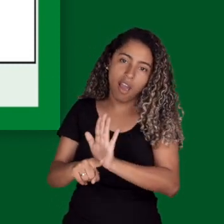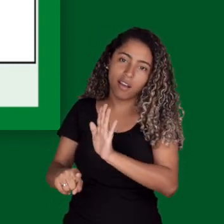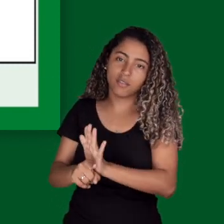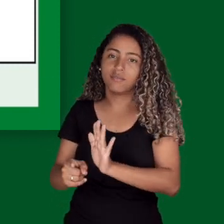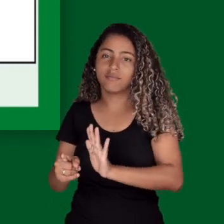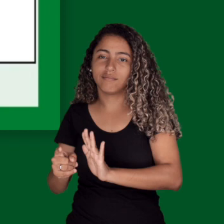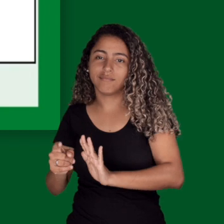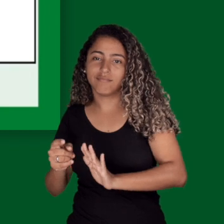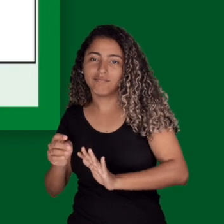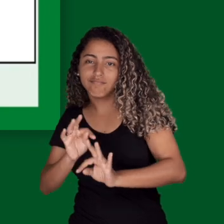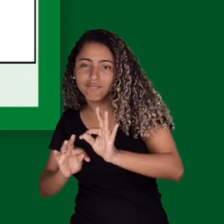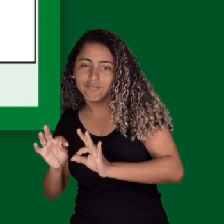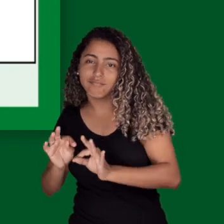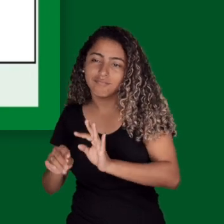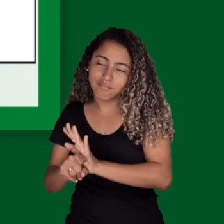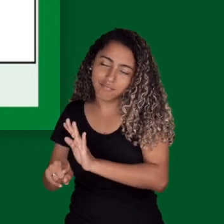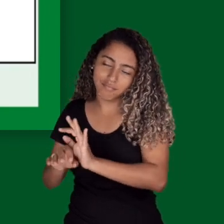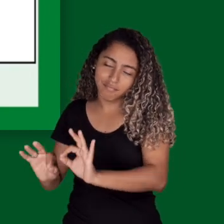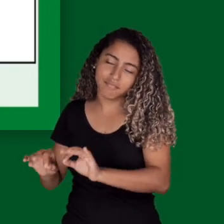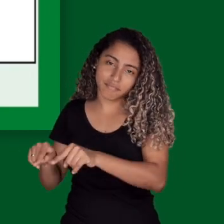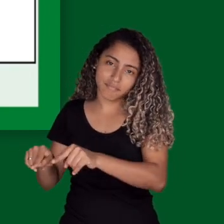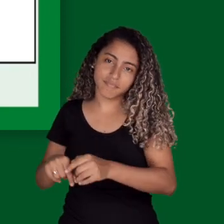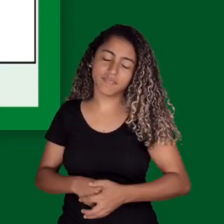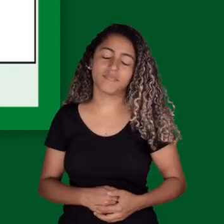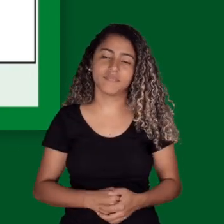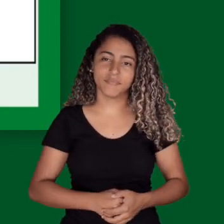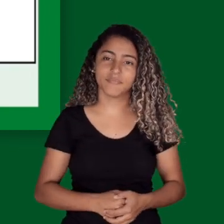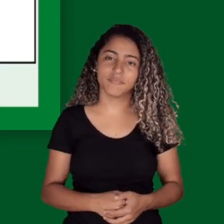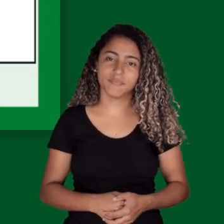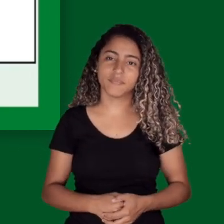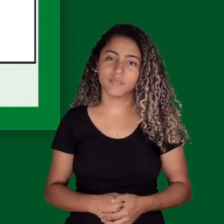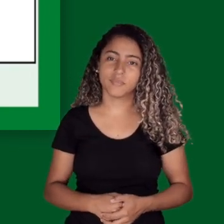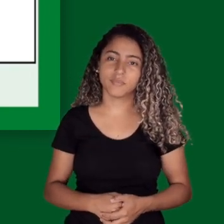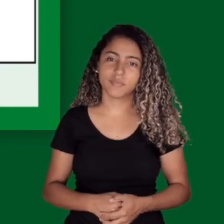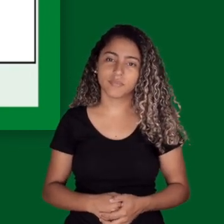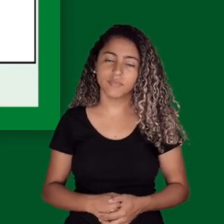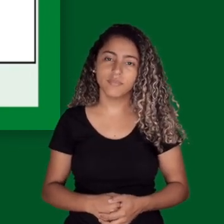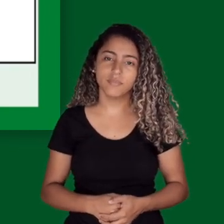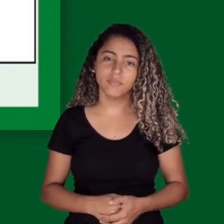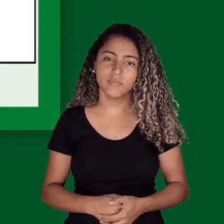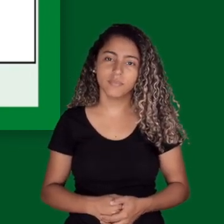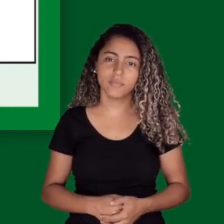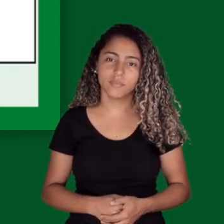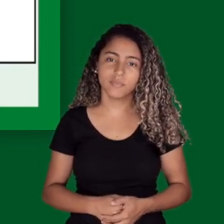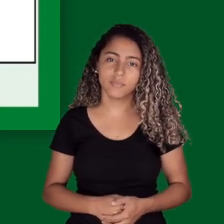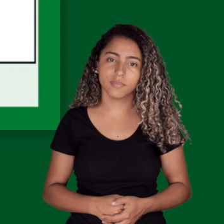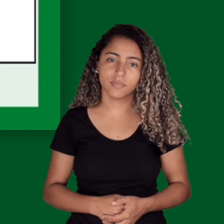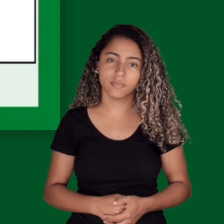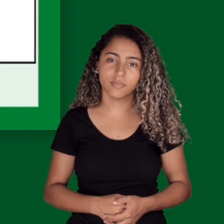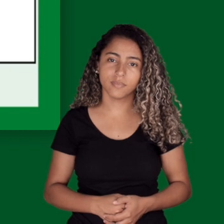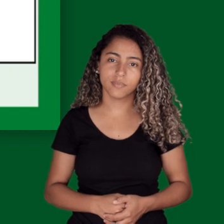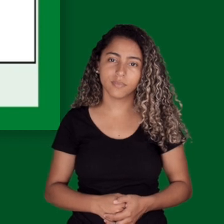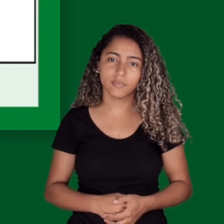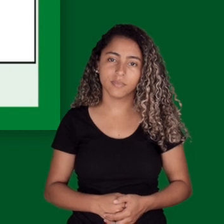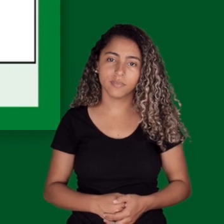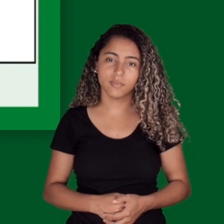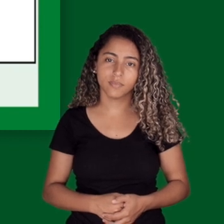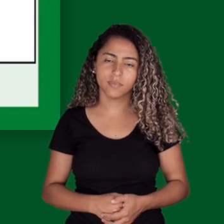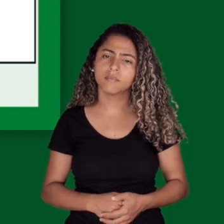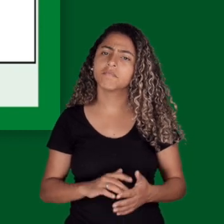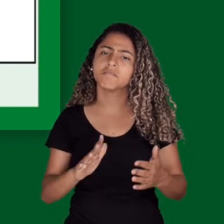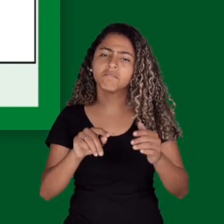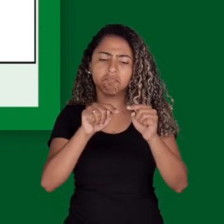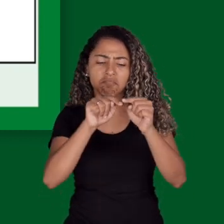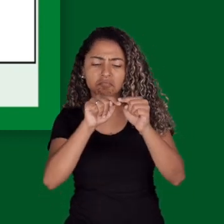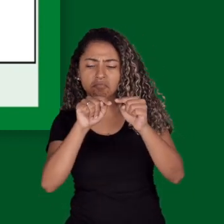mais assertivas frente a esses valores de glicemia. Então, aqui a gente tem quais são os tipos